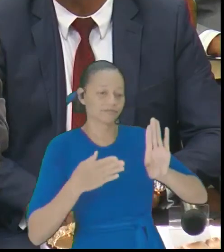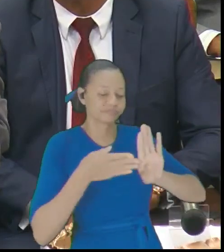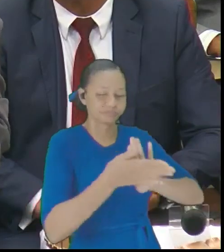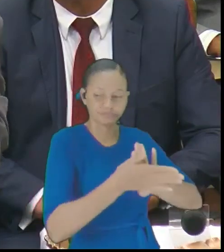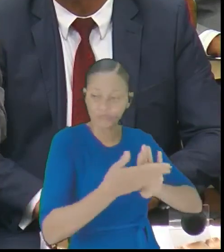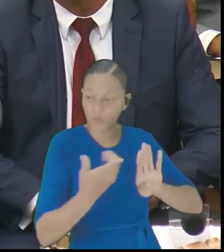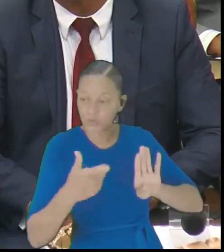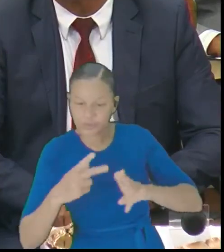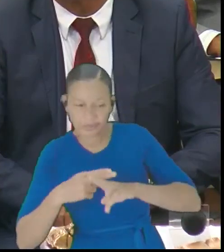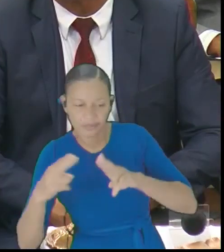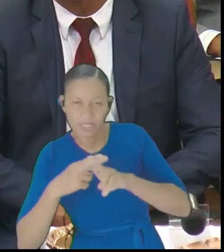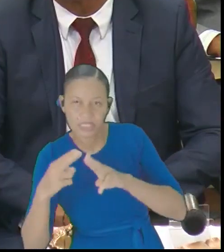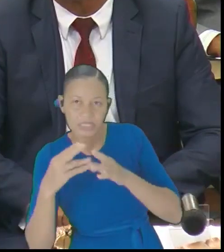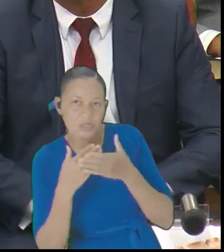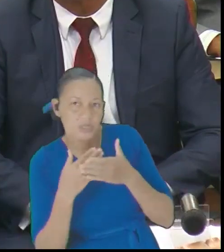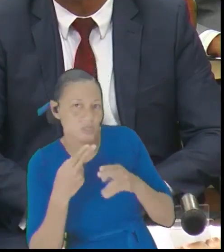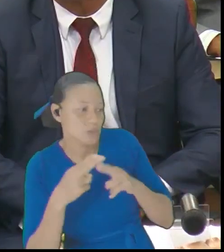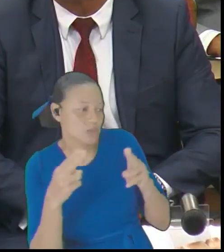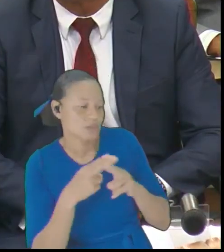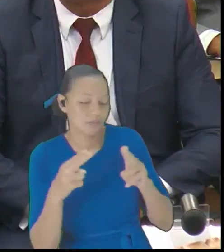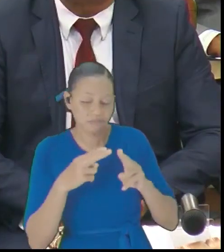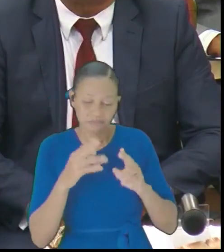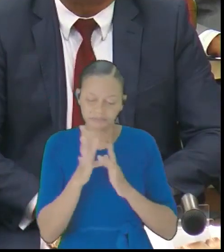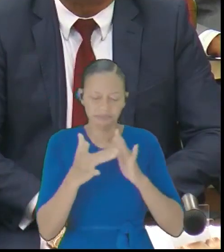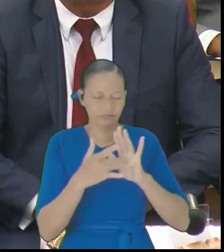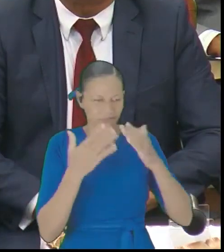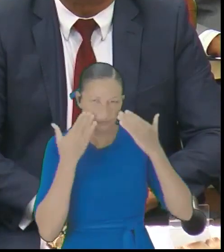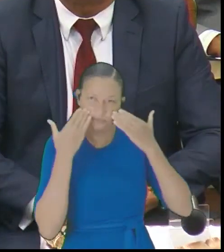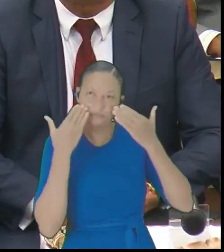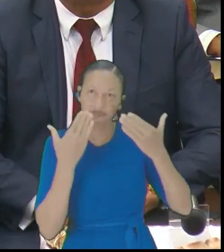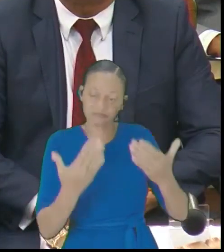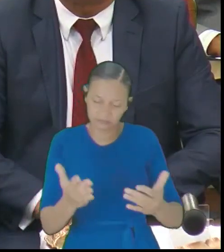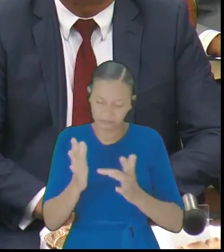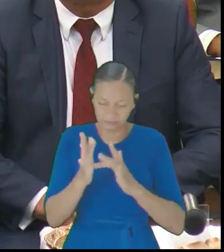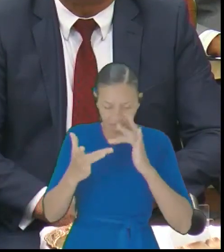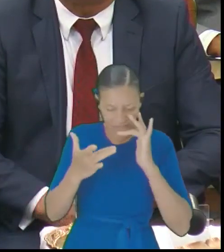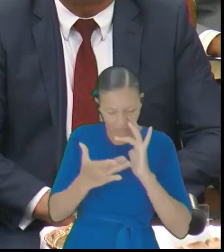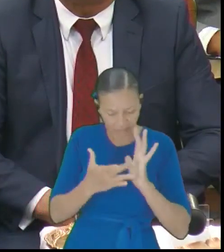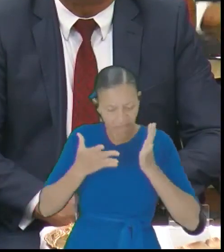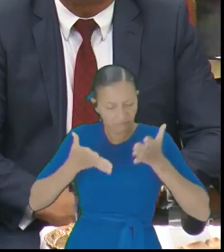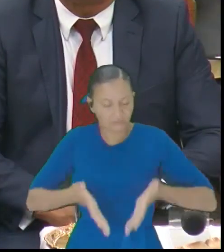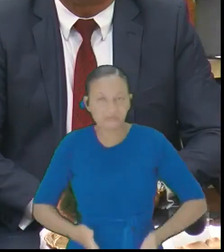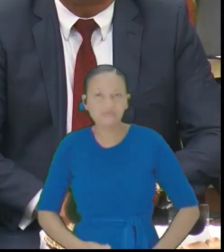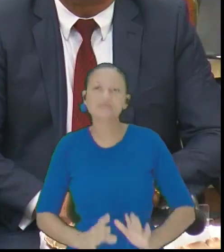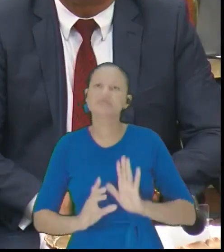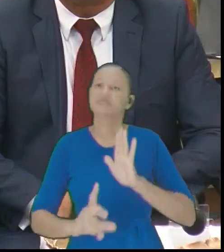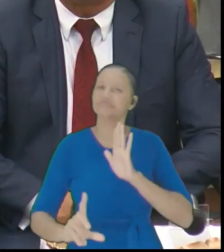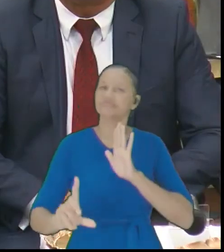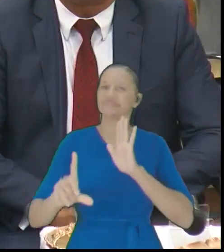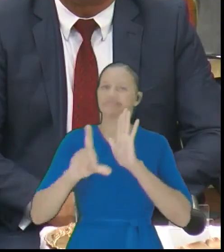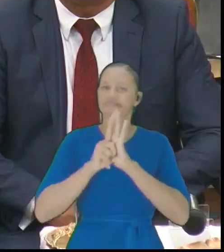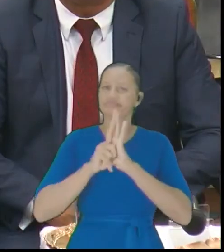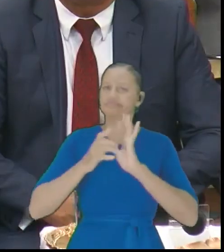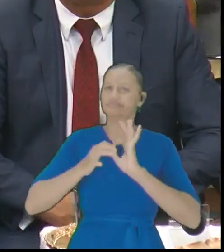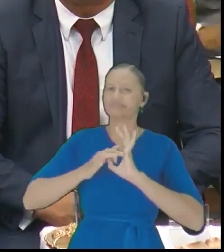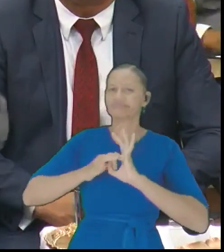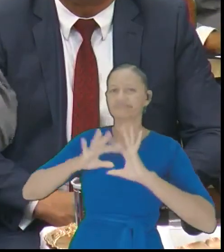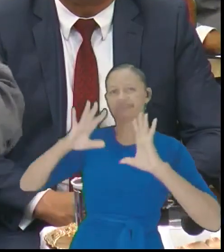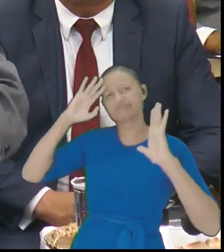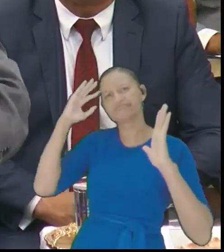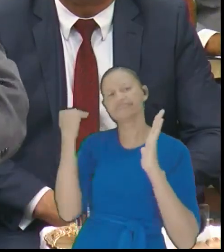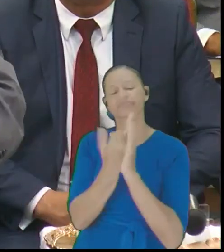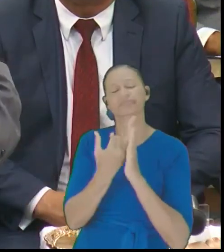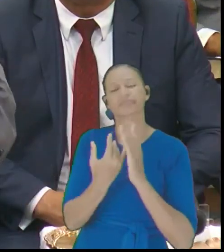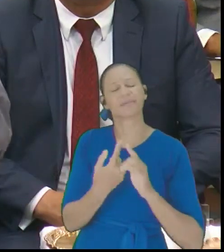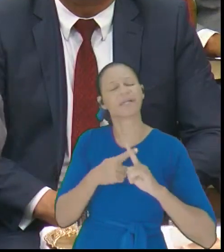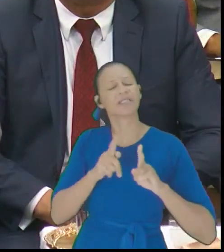veio por outro caminho, mas Jesus veio pela porta. Ele nasceu, ele tinha legalidade para estar aqui. Mas existia um